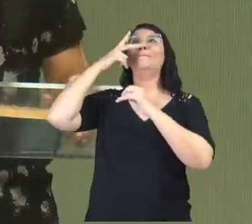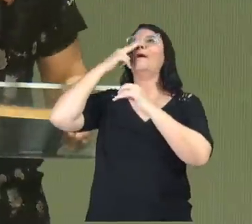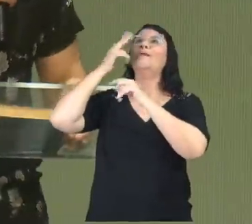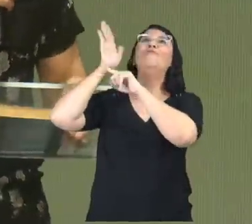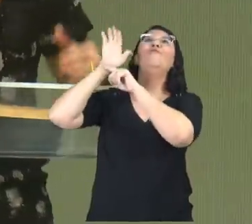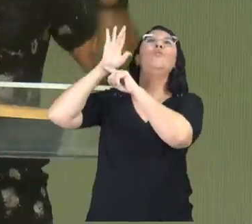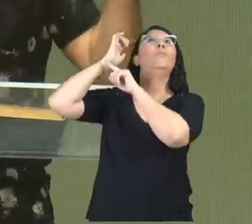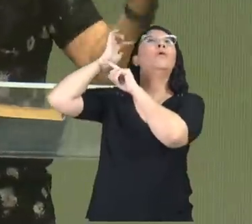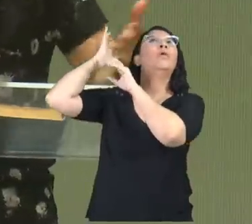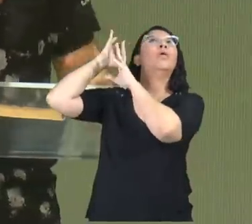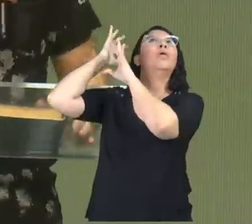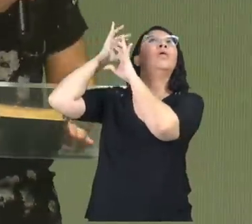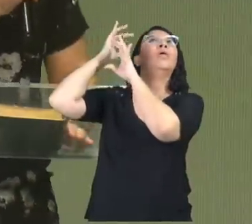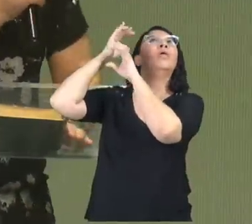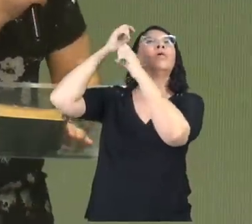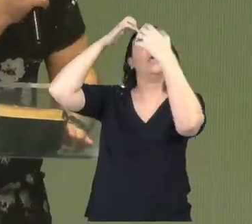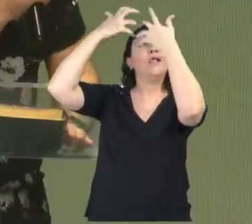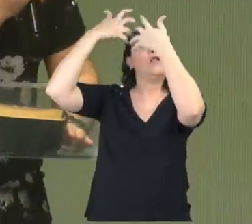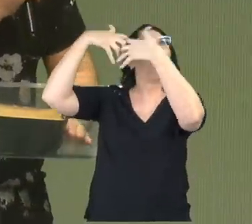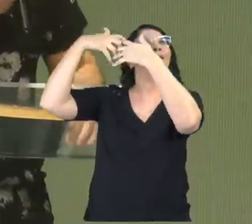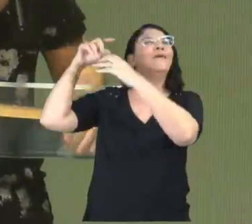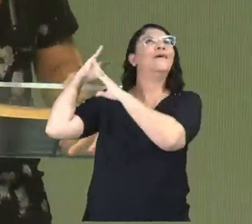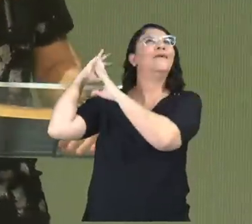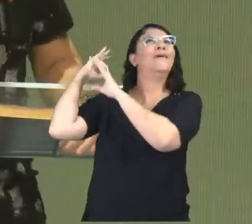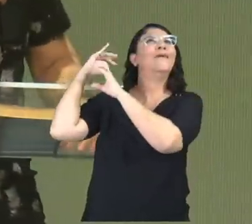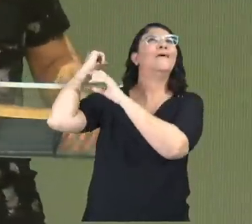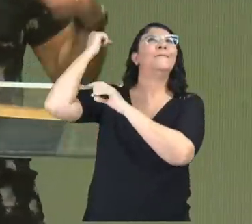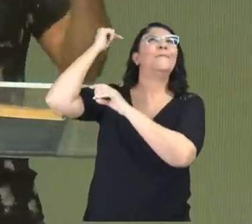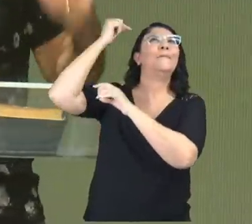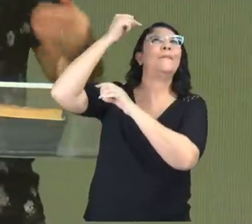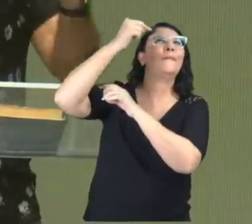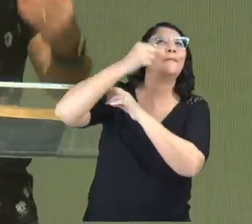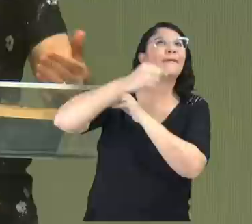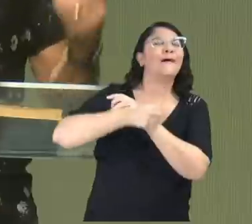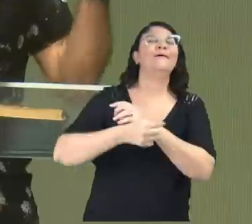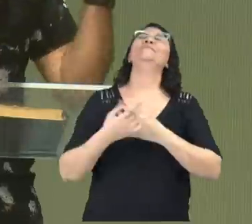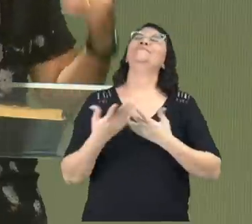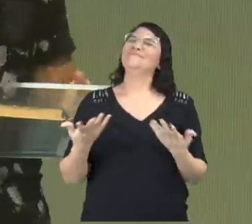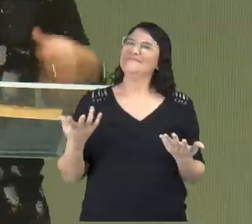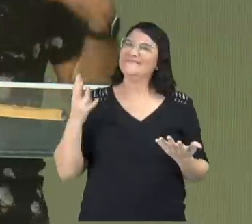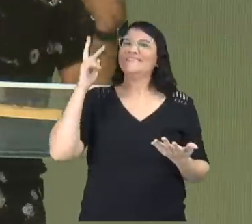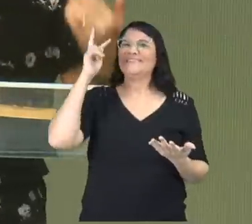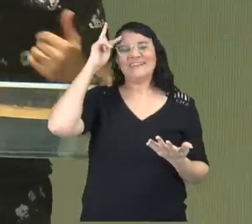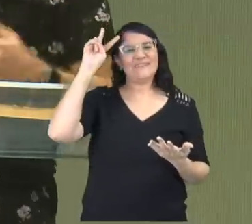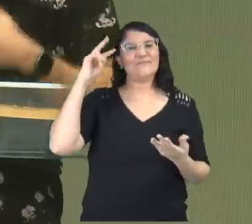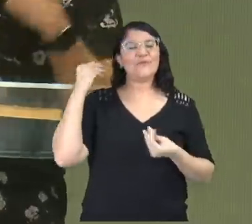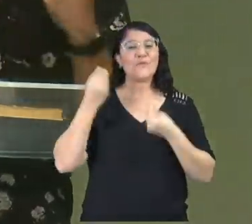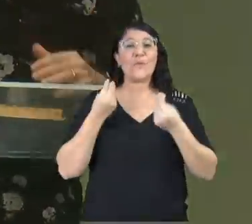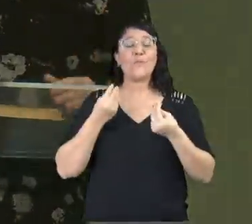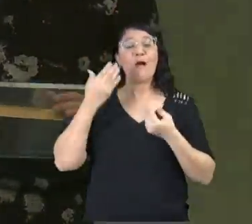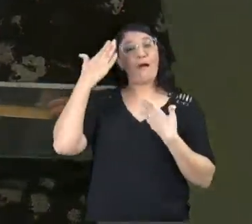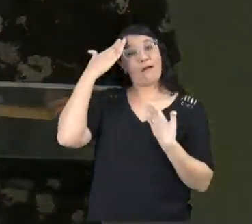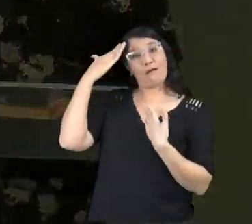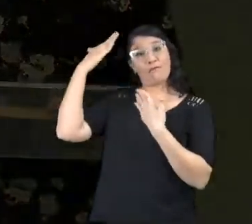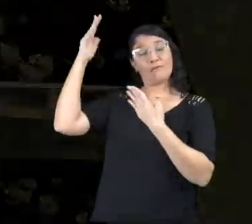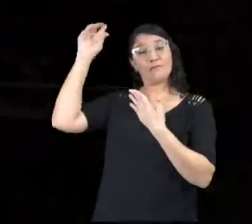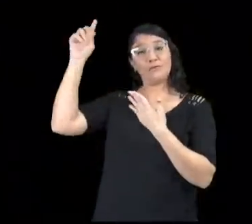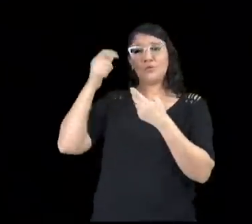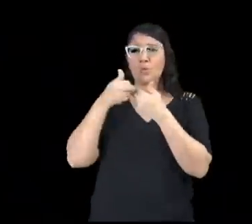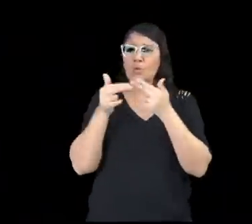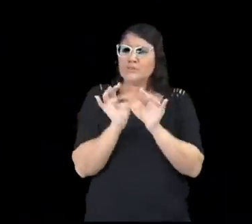tanta coisa, sobre a fidelidade de Deus em tanta coisa. Então, sendo grato todo dia, com coisas pequenas, com coisas